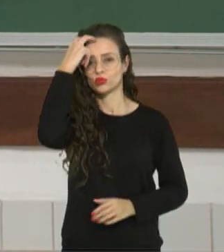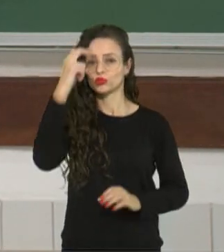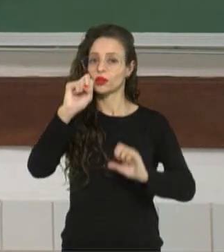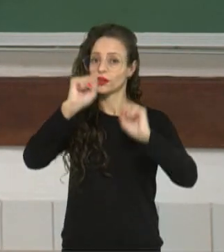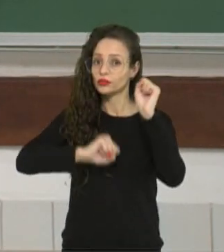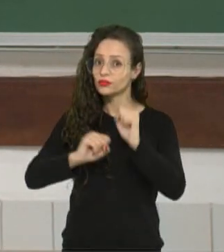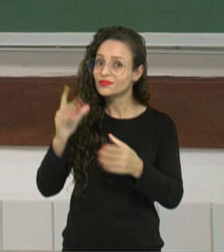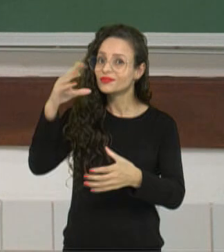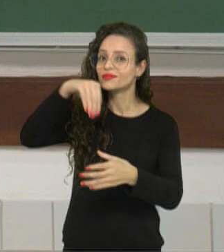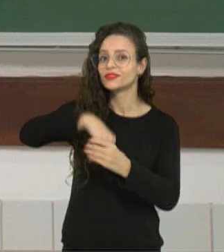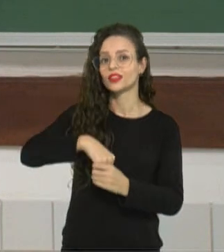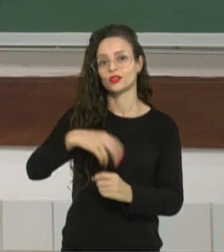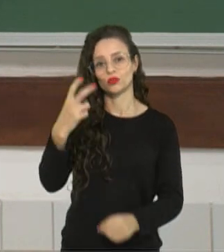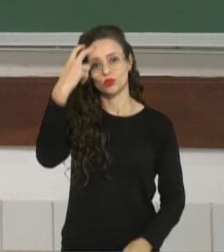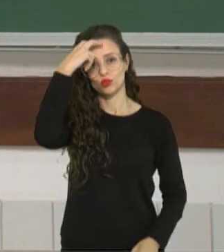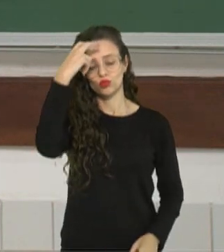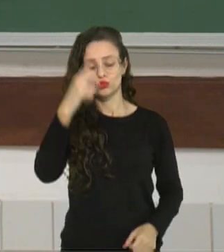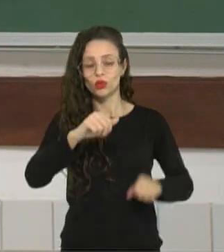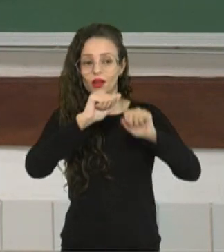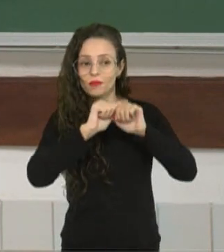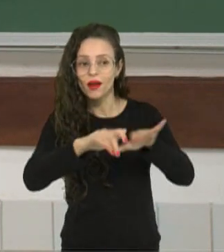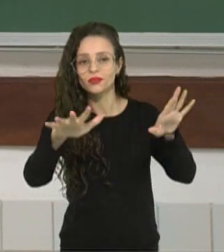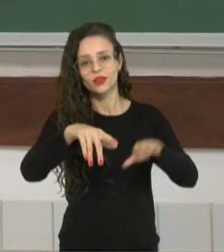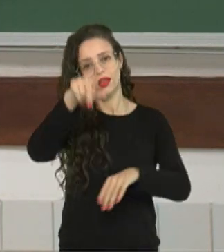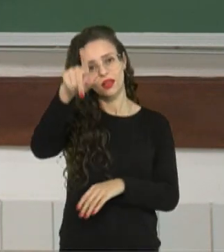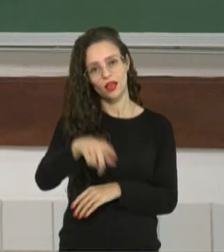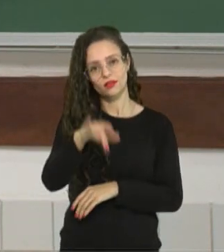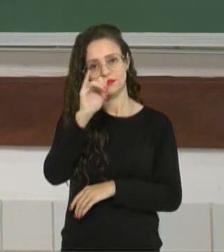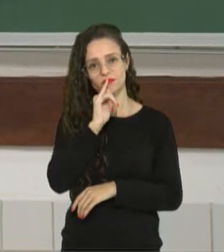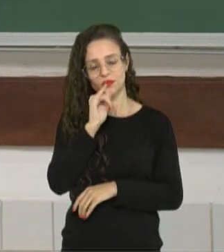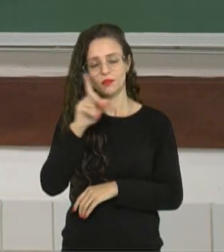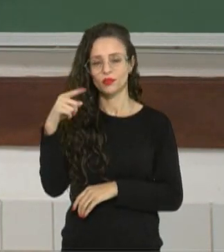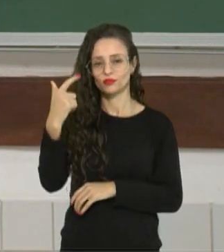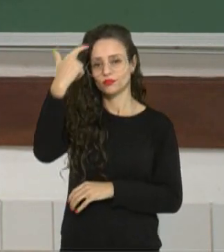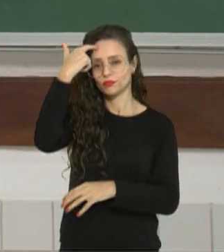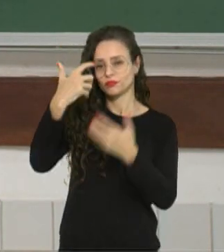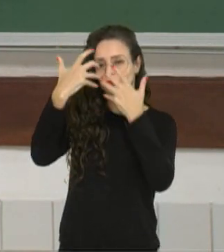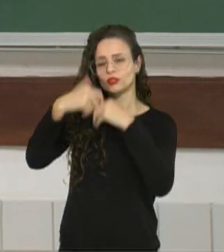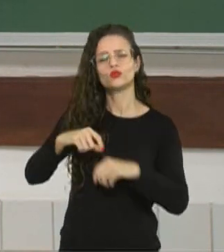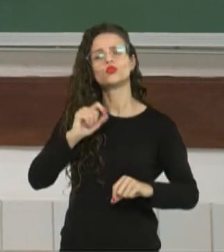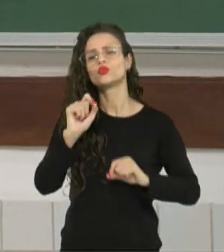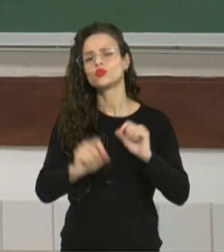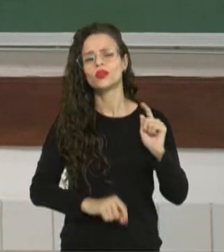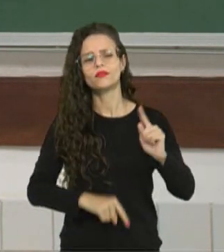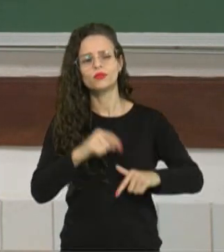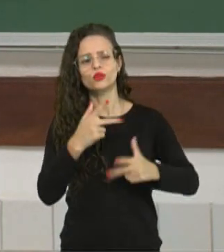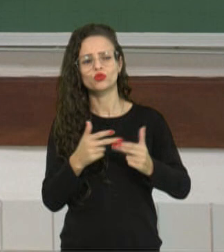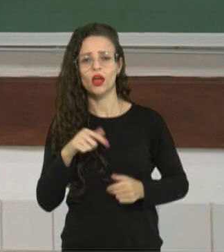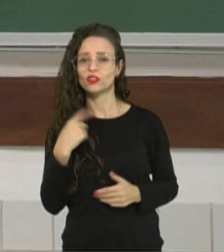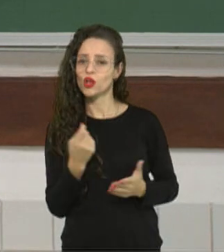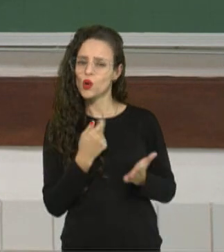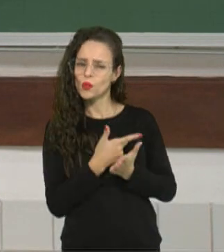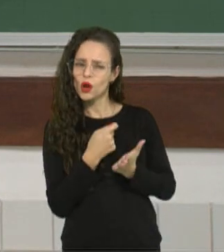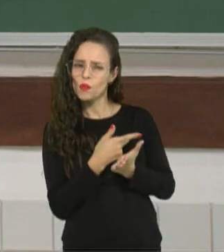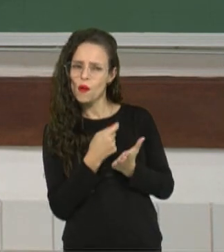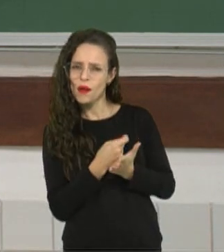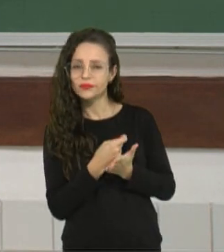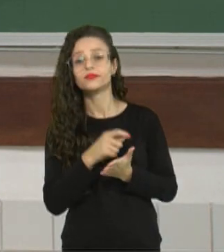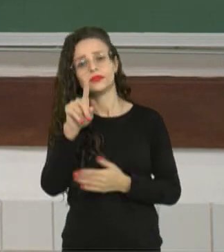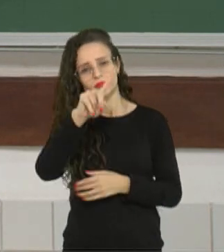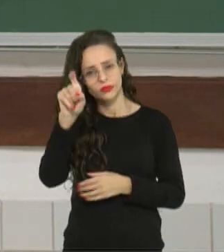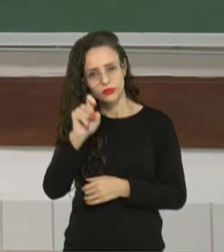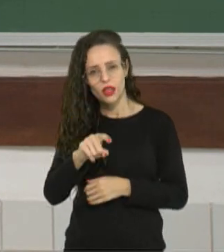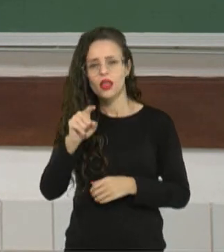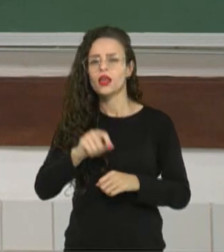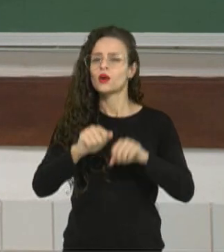faz parte da cultura de massa. Isso é um exemplo que dá para a gente pensar de qual produto que a gente consome será que está na cultura de